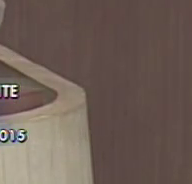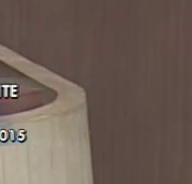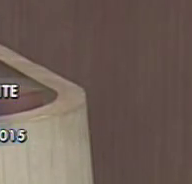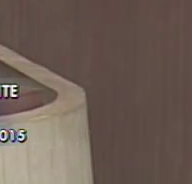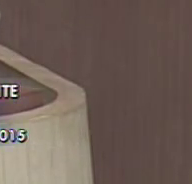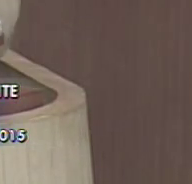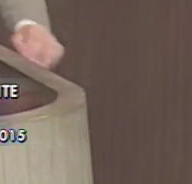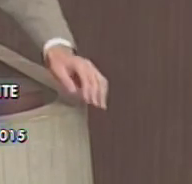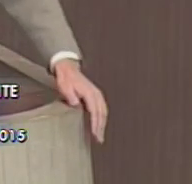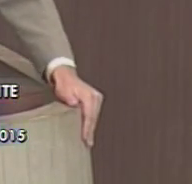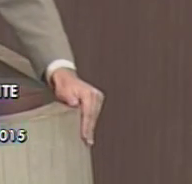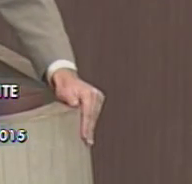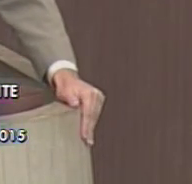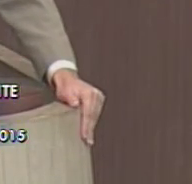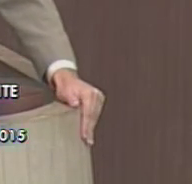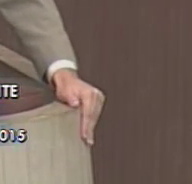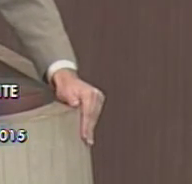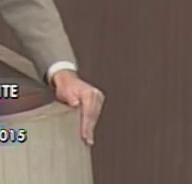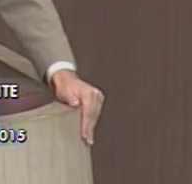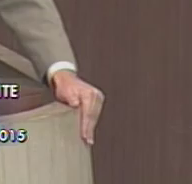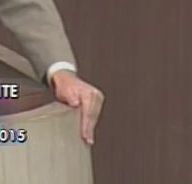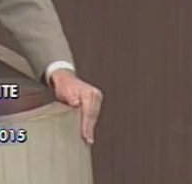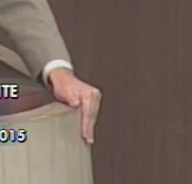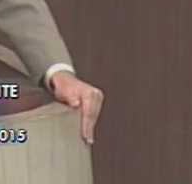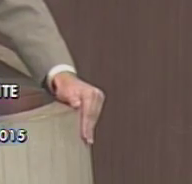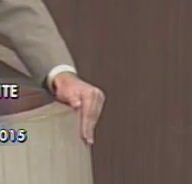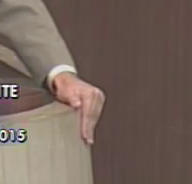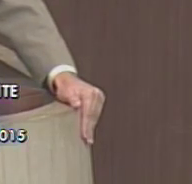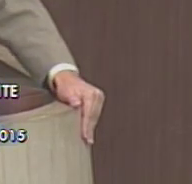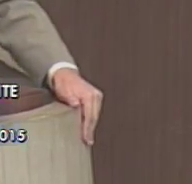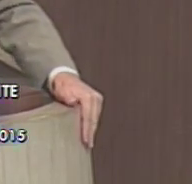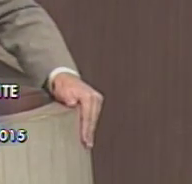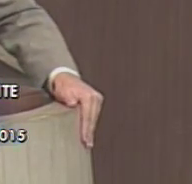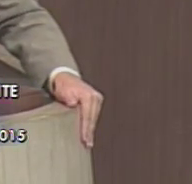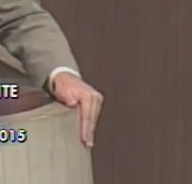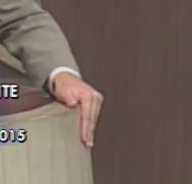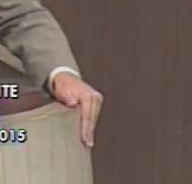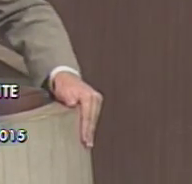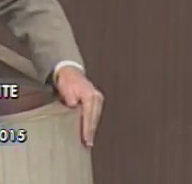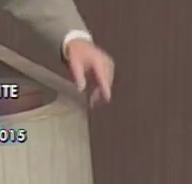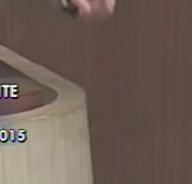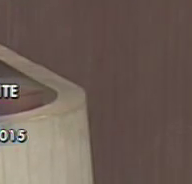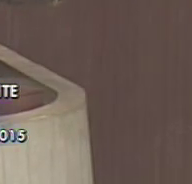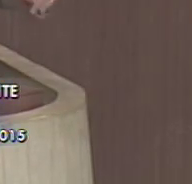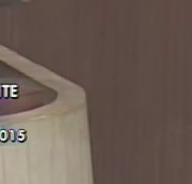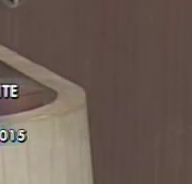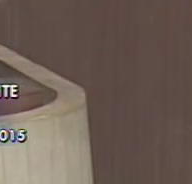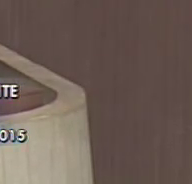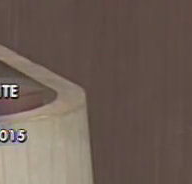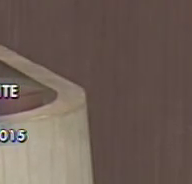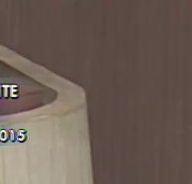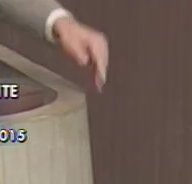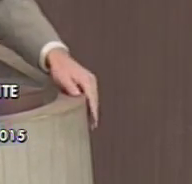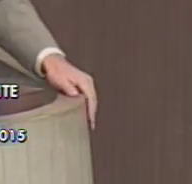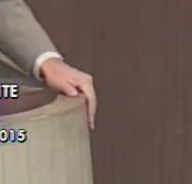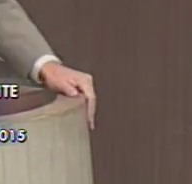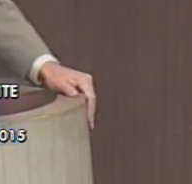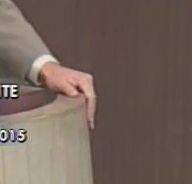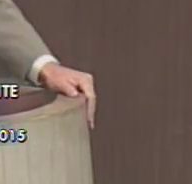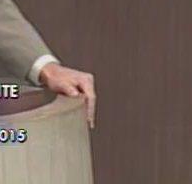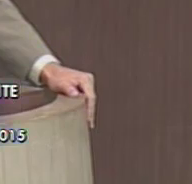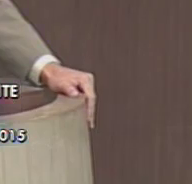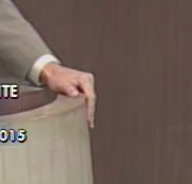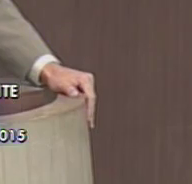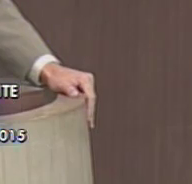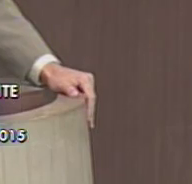que isso, vocês sabem, que são professores e estudantes, que a Universidade do Rio de Janeiro